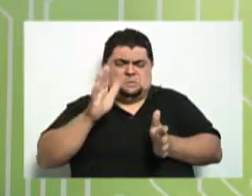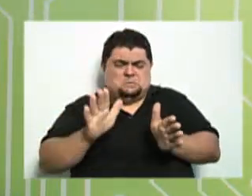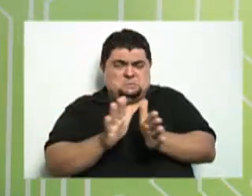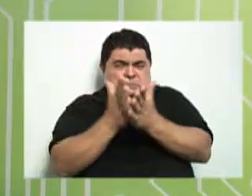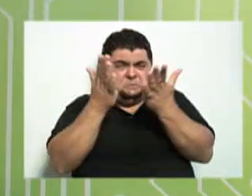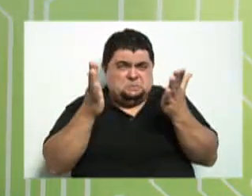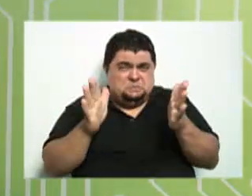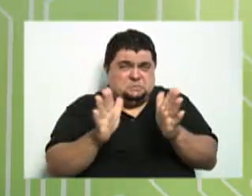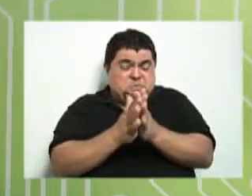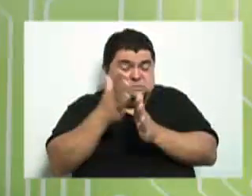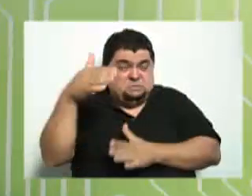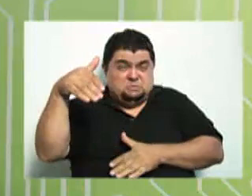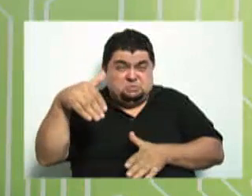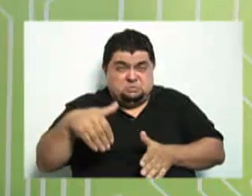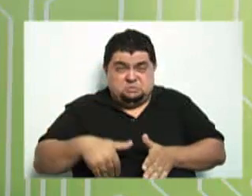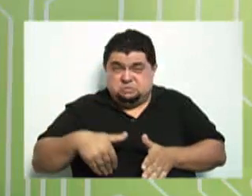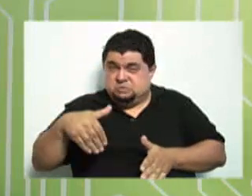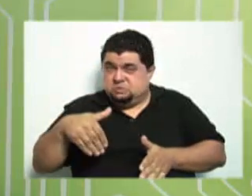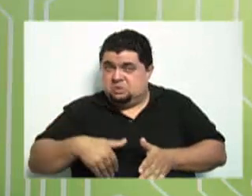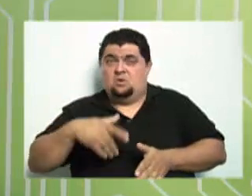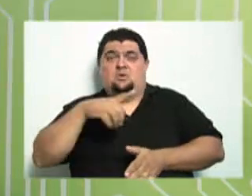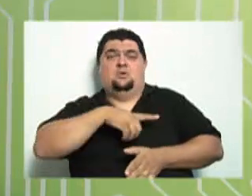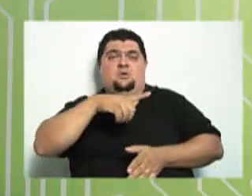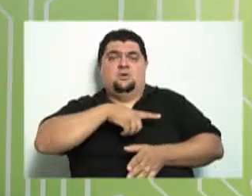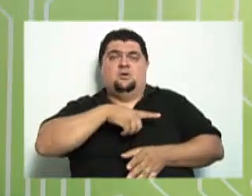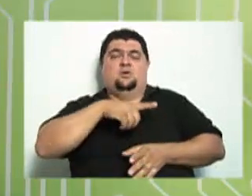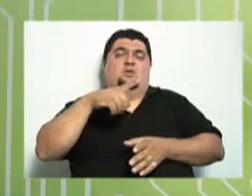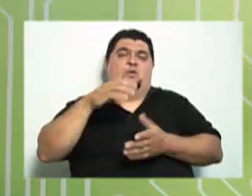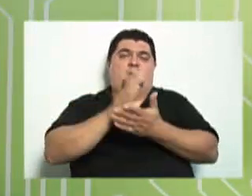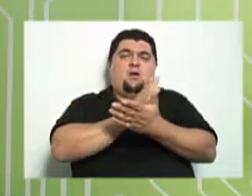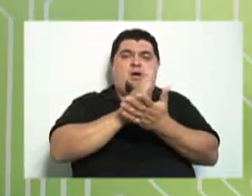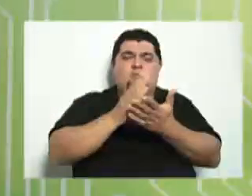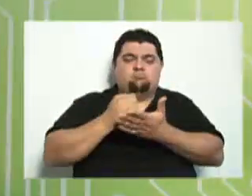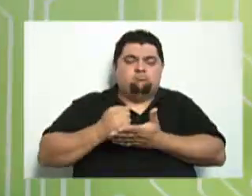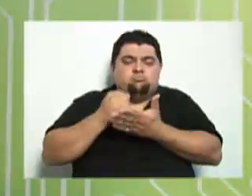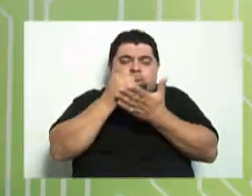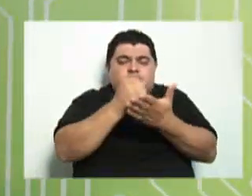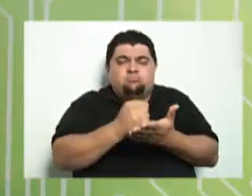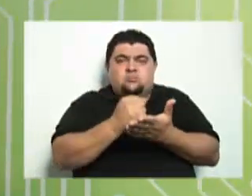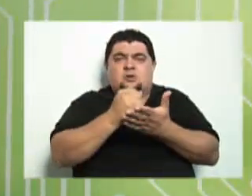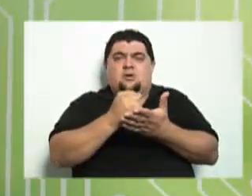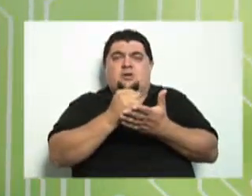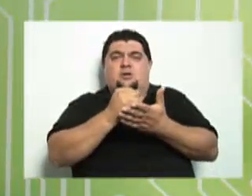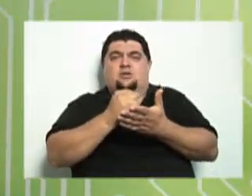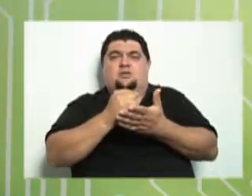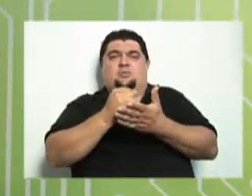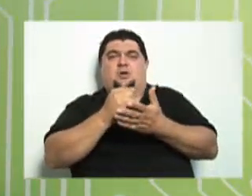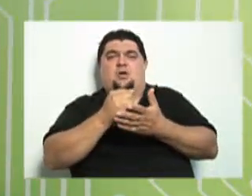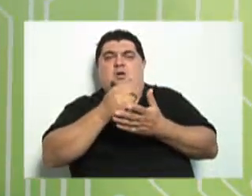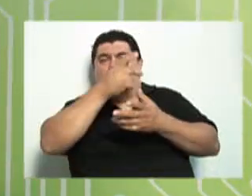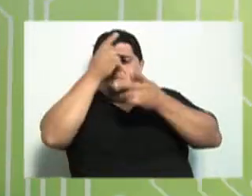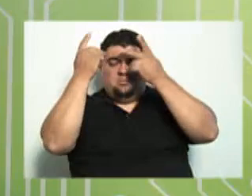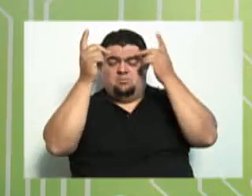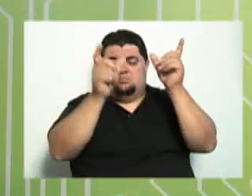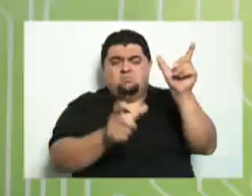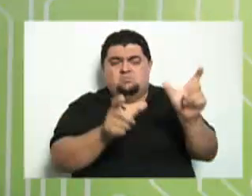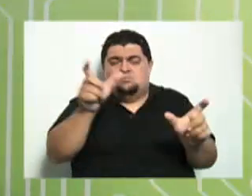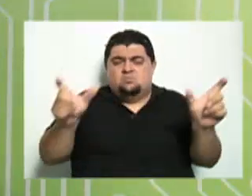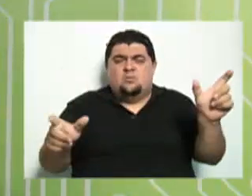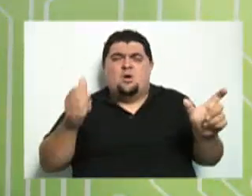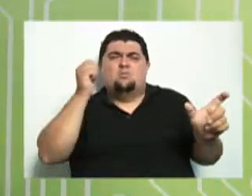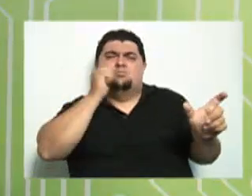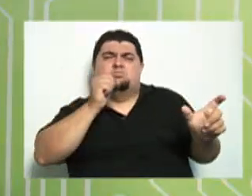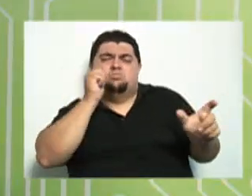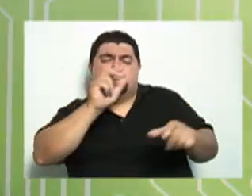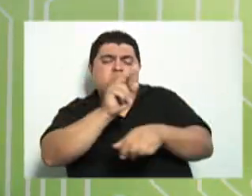à fome. Existem programas bastante recentes que estão ligados à igualdade de gênero, que vão trabalhar os direitos da